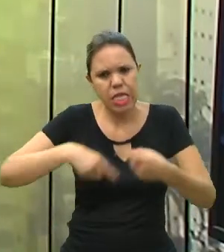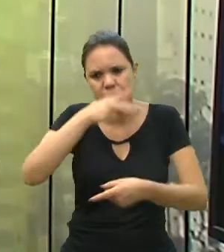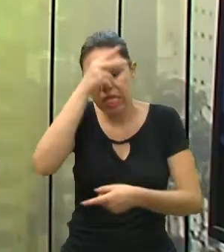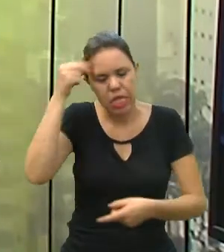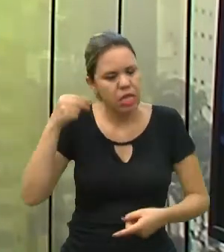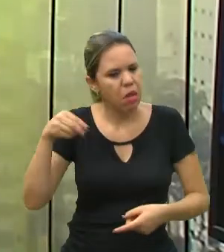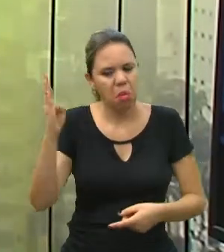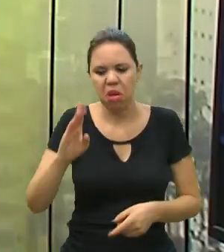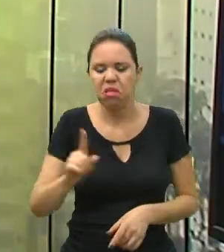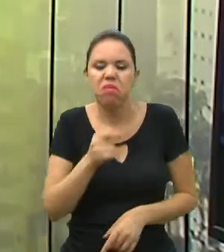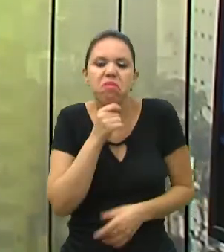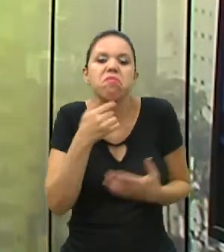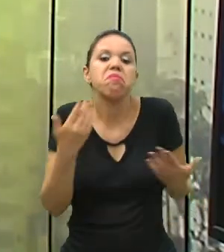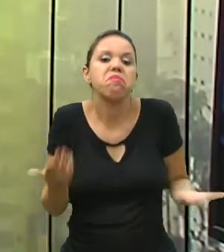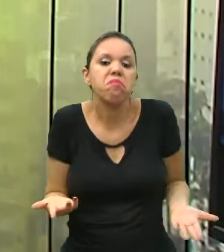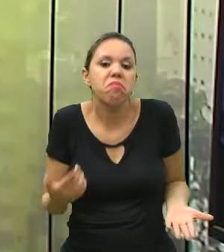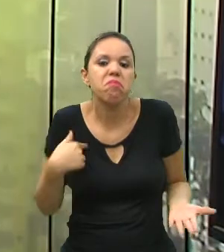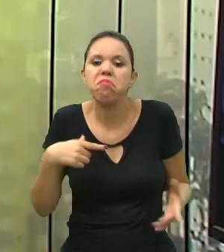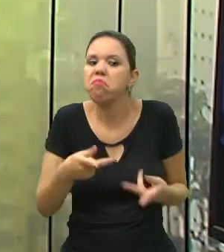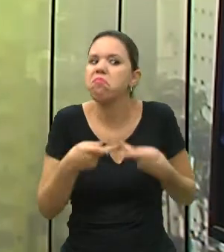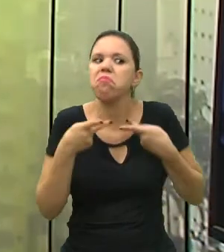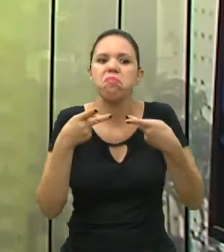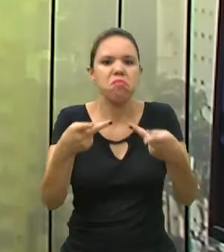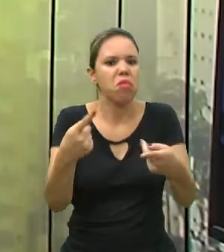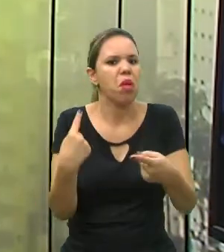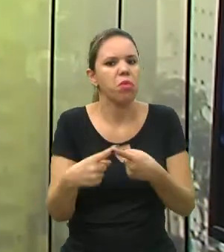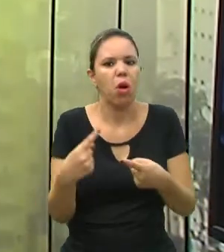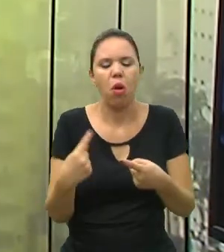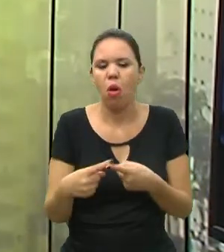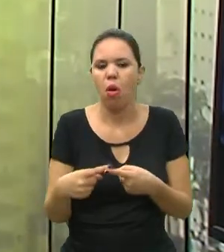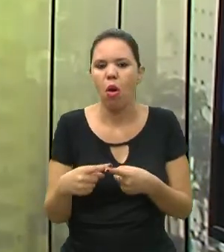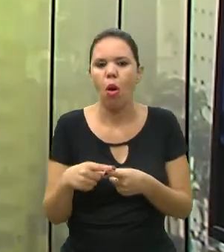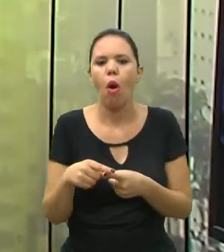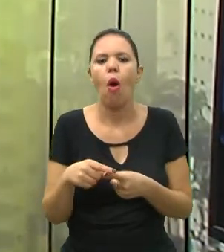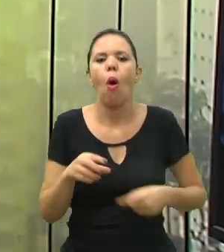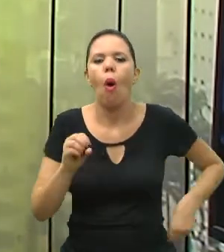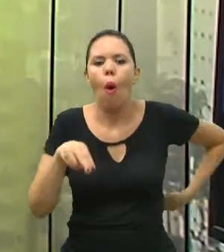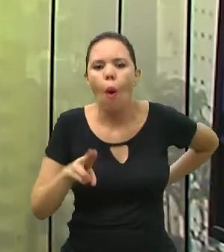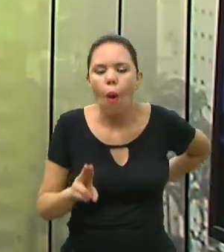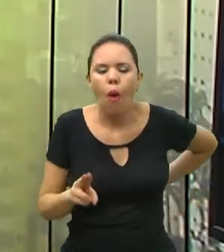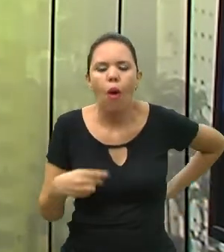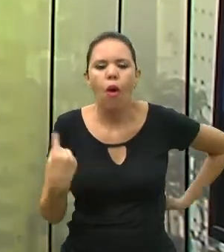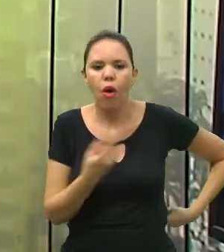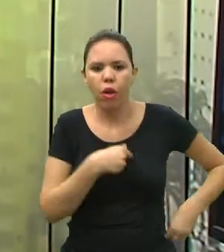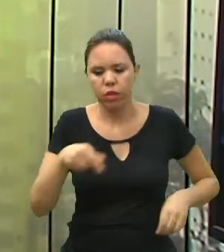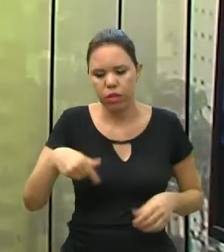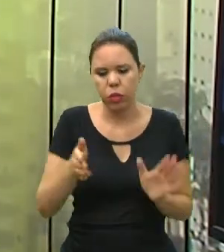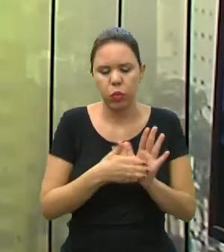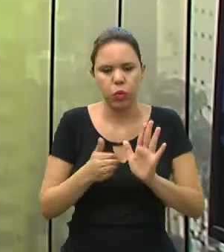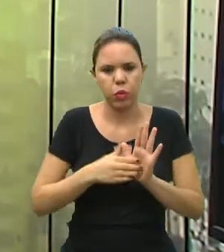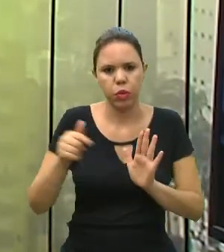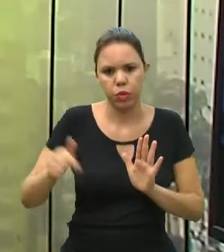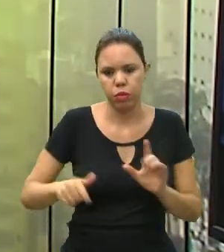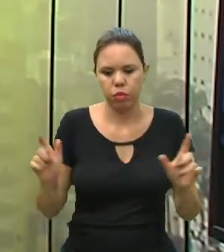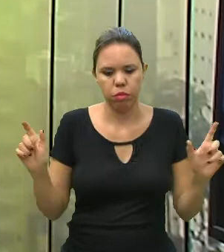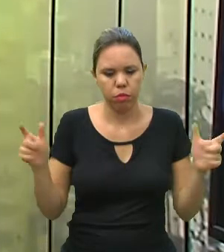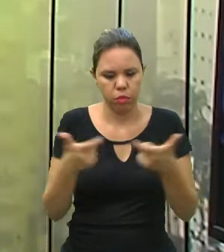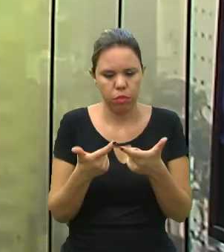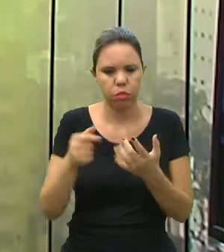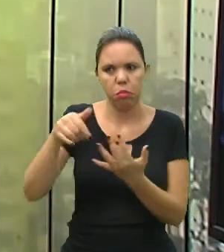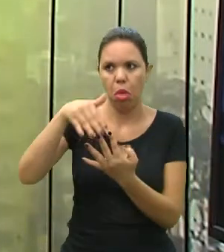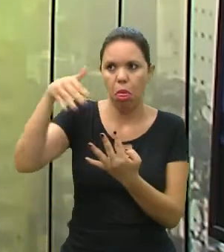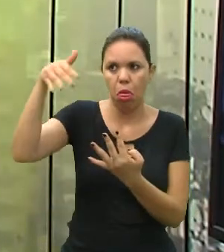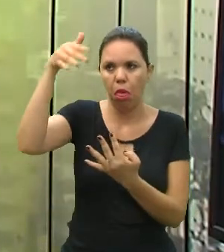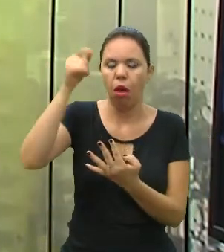públicas, menos o Brasil. Não fomos convidados porque, de acordo com a organização, a nossa proposta de